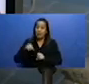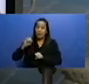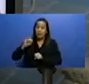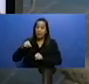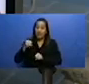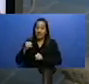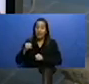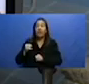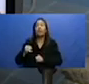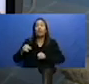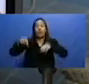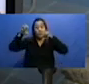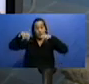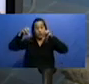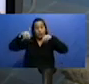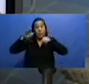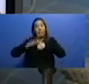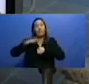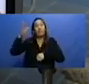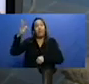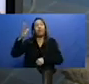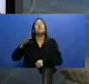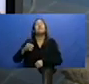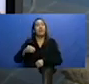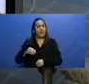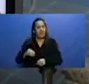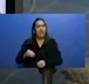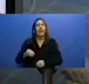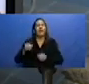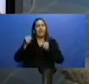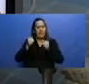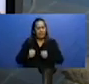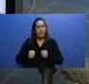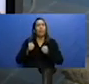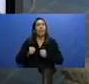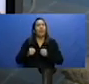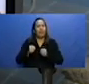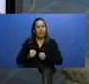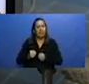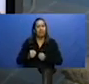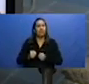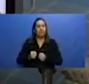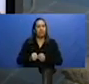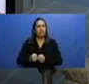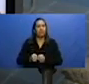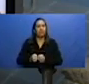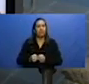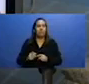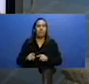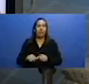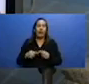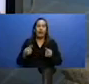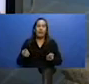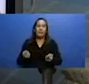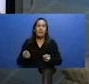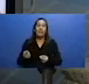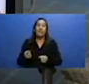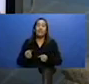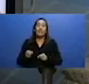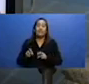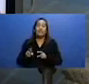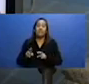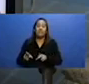meses que chovem mais, aí a nossa resposta seria diferente, seria provável. Mas, estando no mês